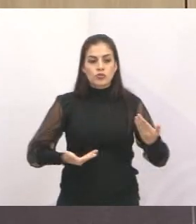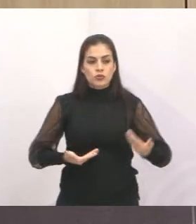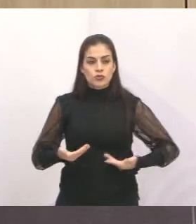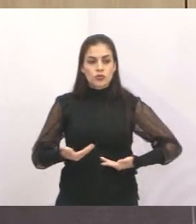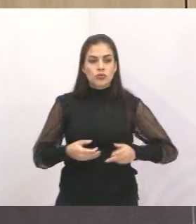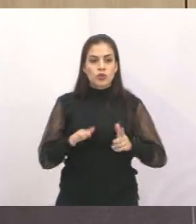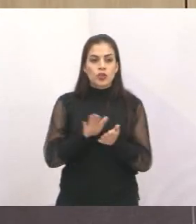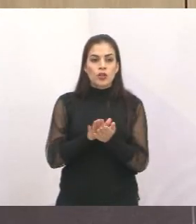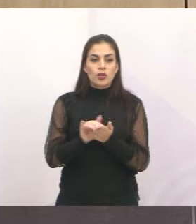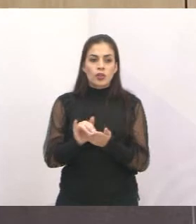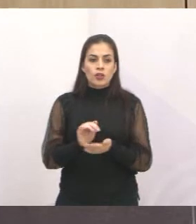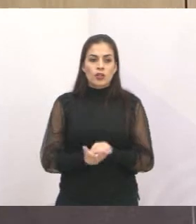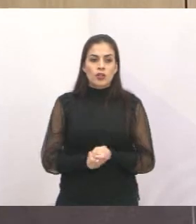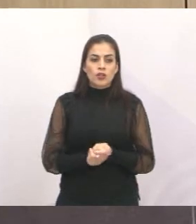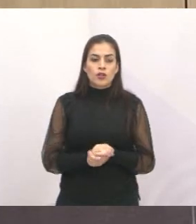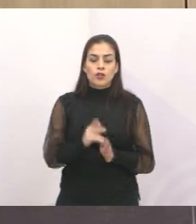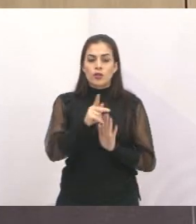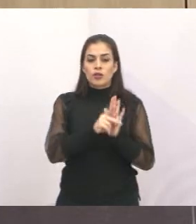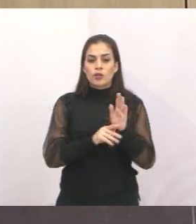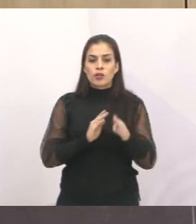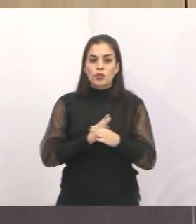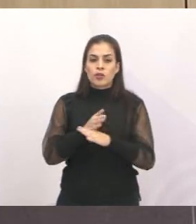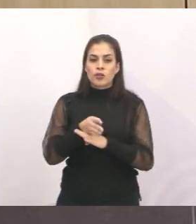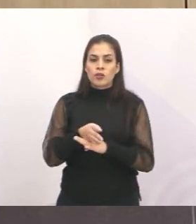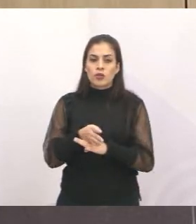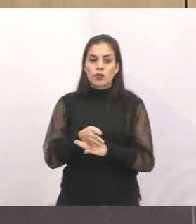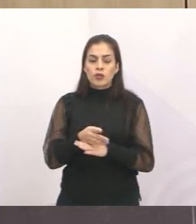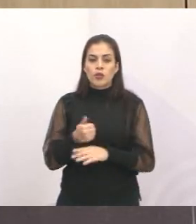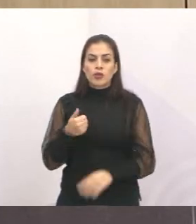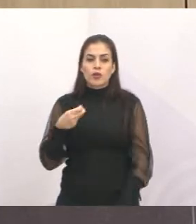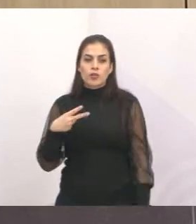de Jacareí. O projeto foi aprovado por 12 votos favoráveis e nenhum contra. Próximo projeto.